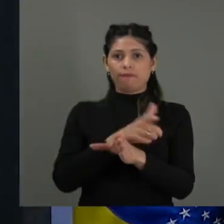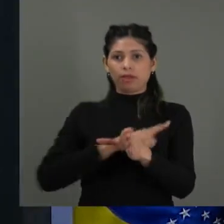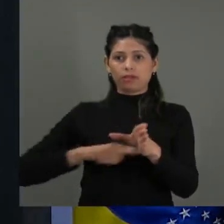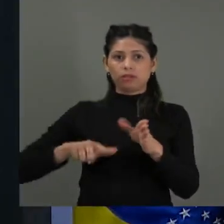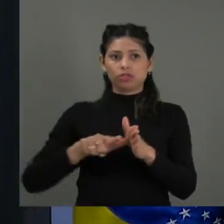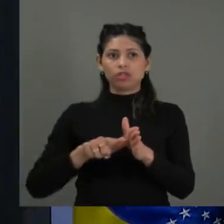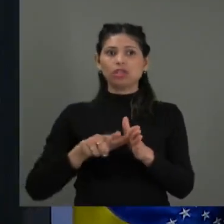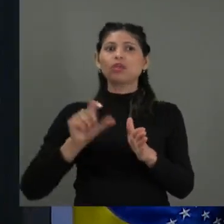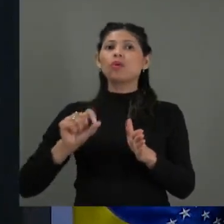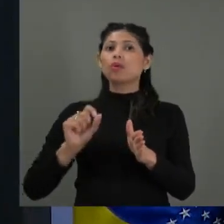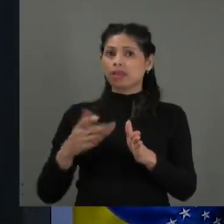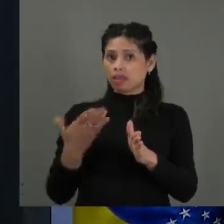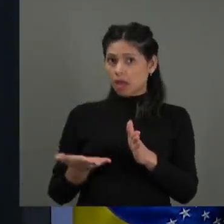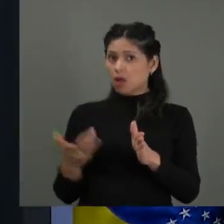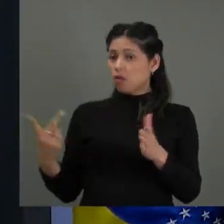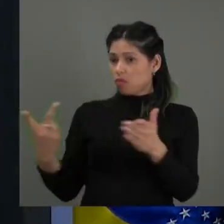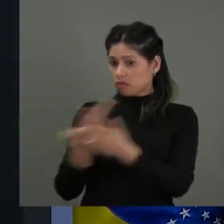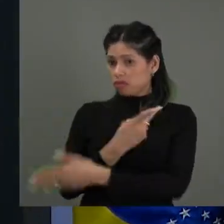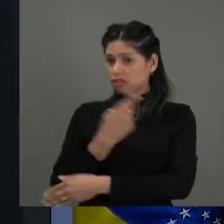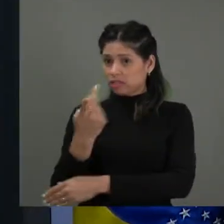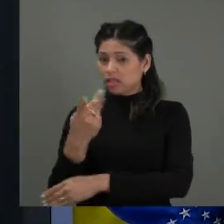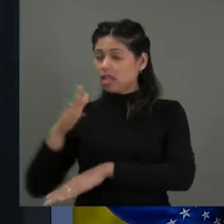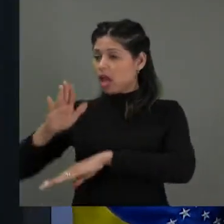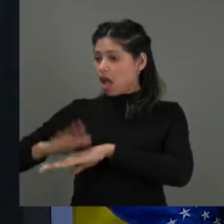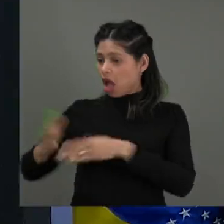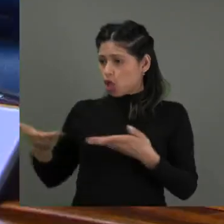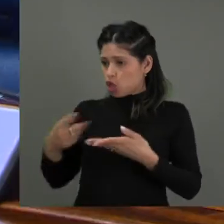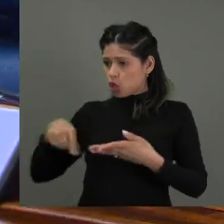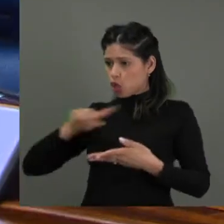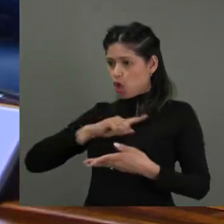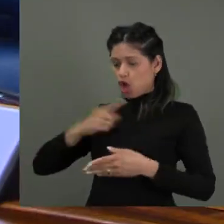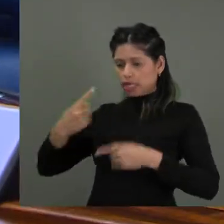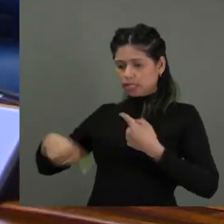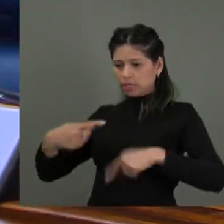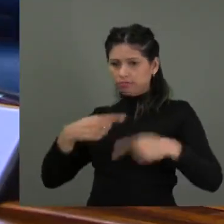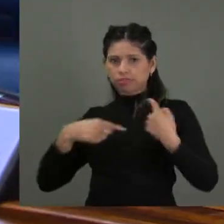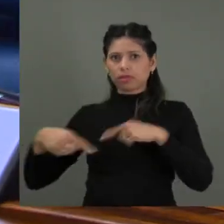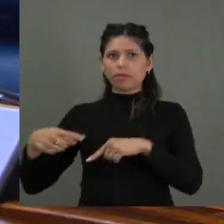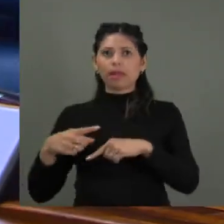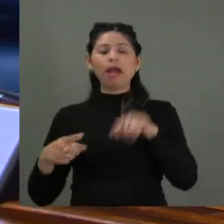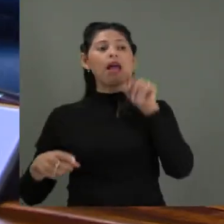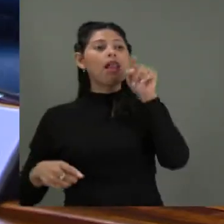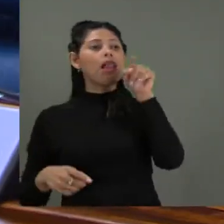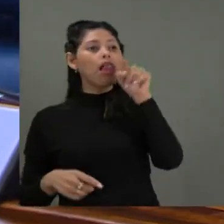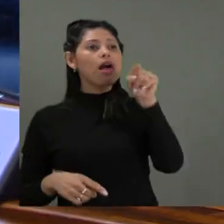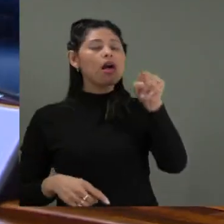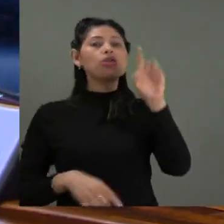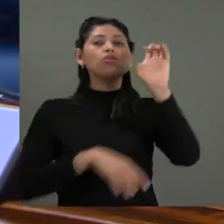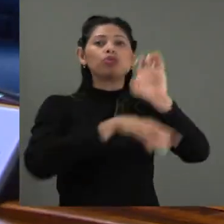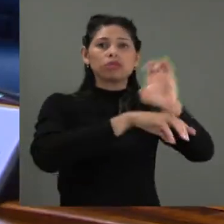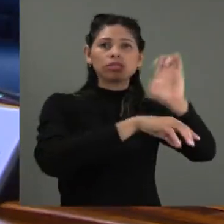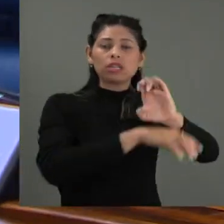está lá acontecendo enquanto a gente está aqui debatendo, crianças sendo degoladas lá no Ceará.